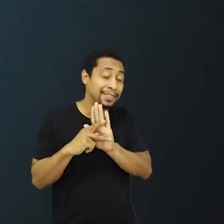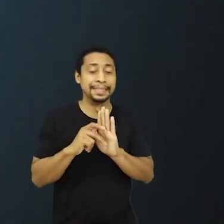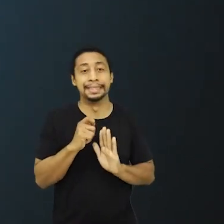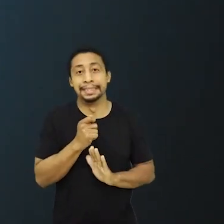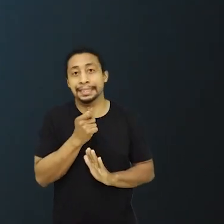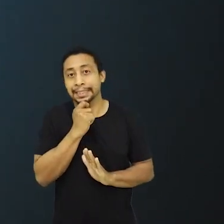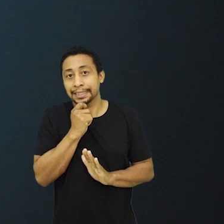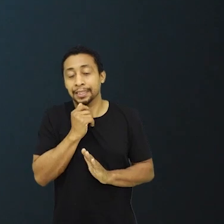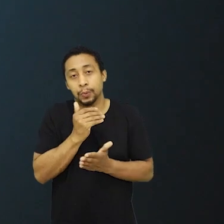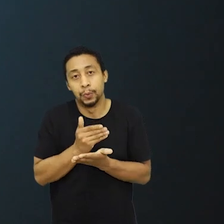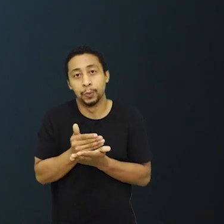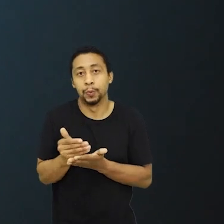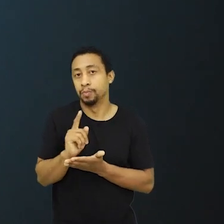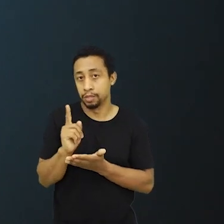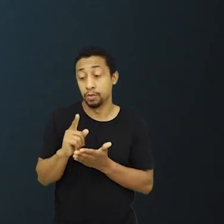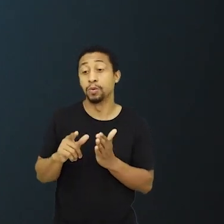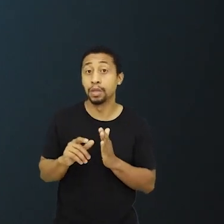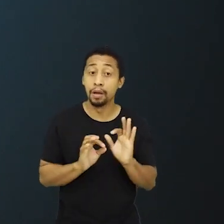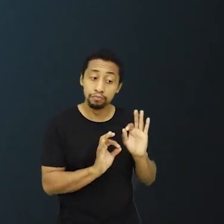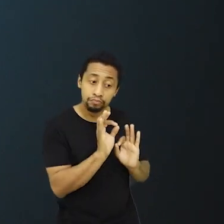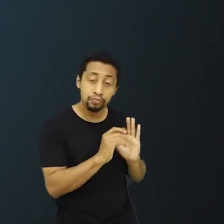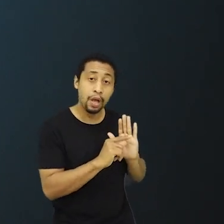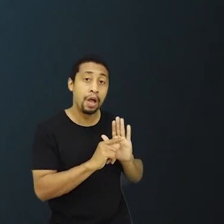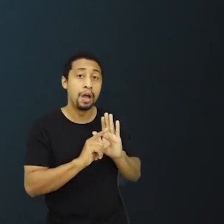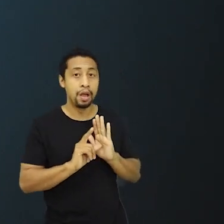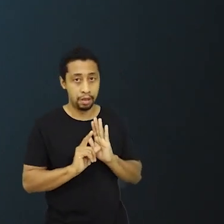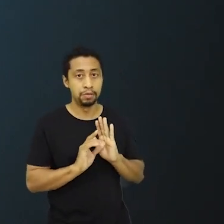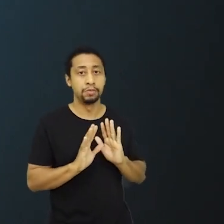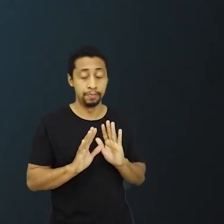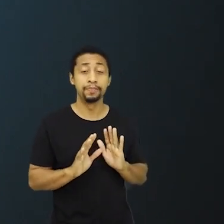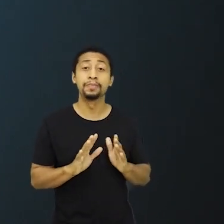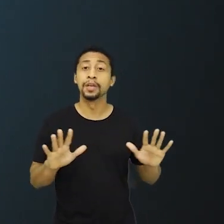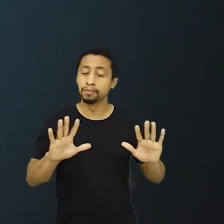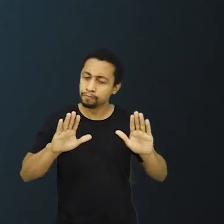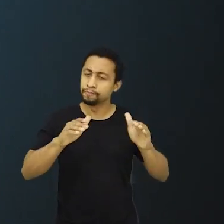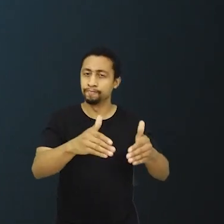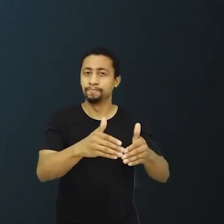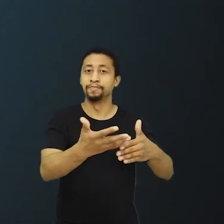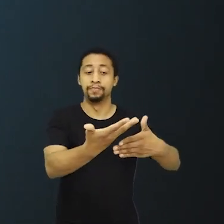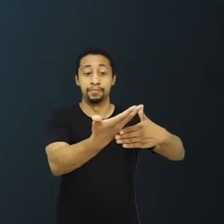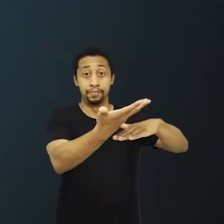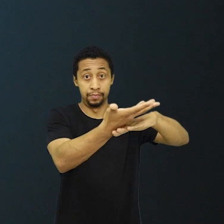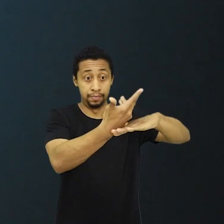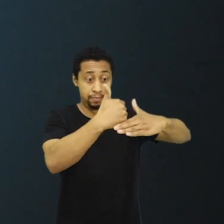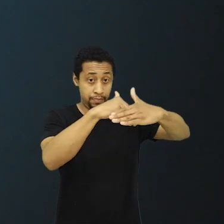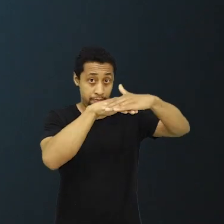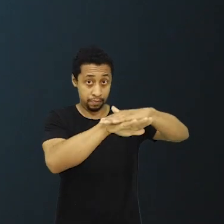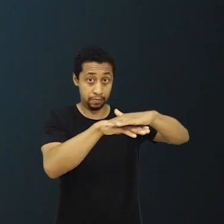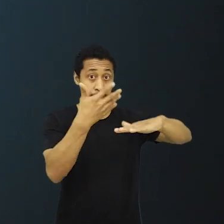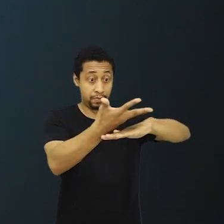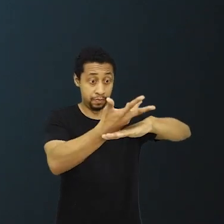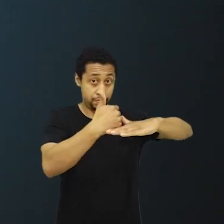não está em andamento, mas está sendo gestado. Sobre o acervo Vladimir Herzog, então ele tem, eu